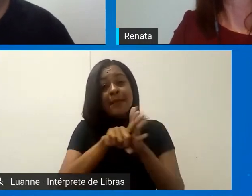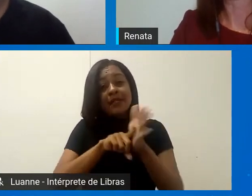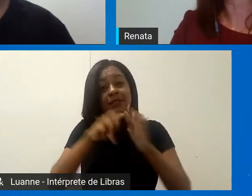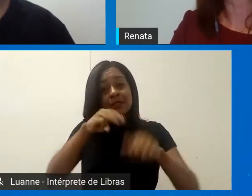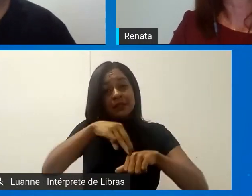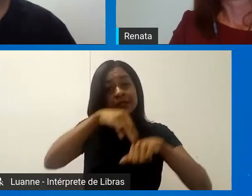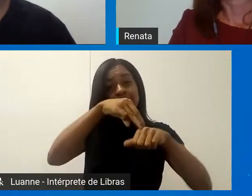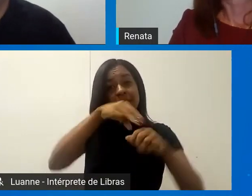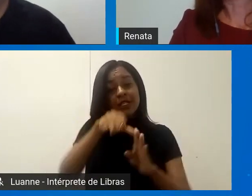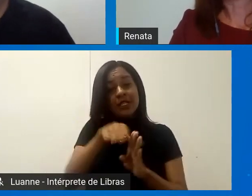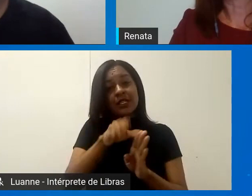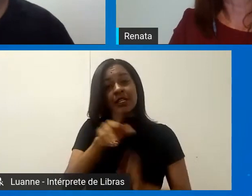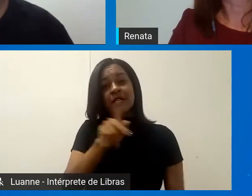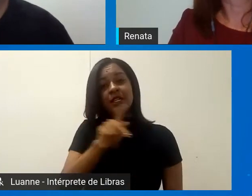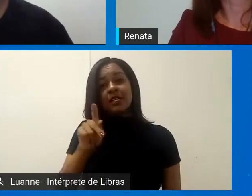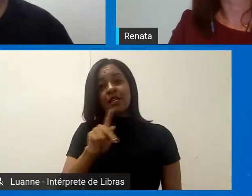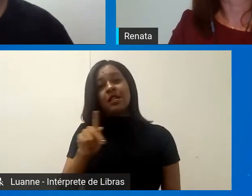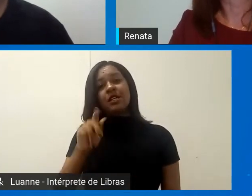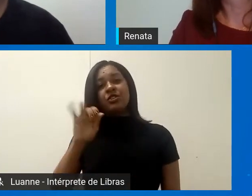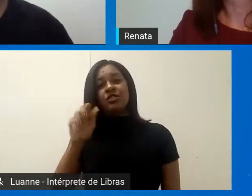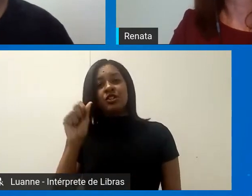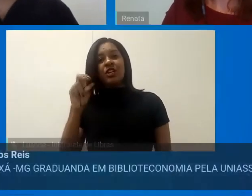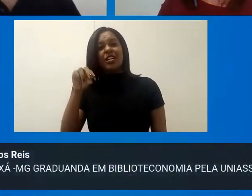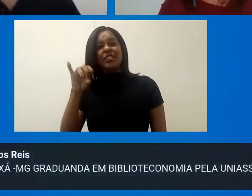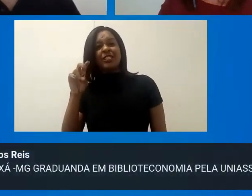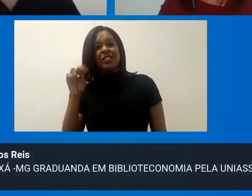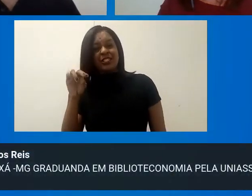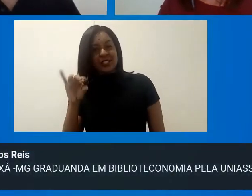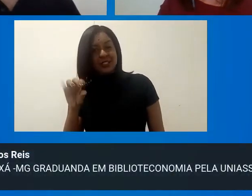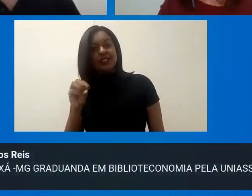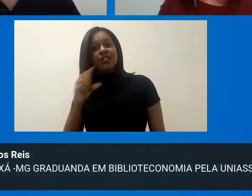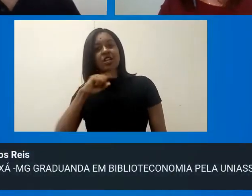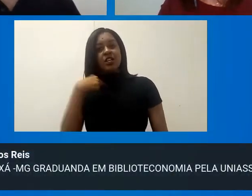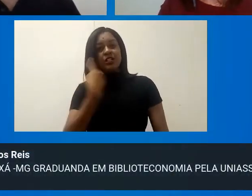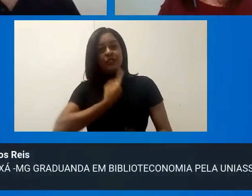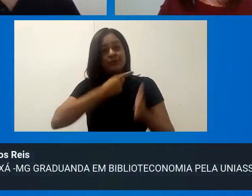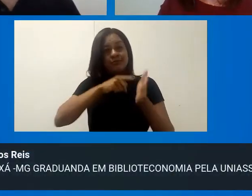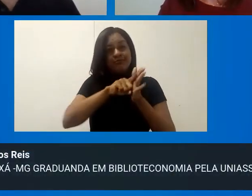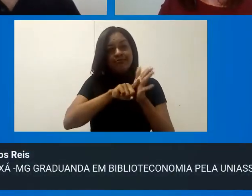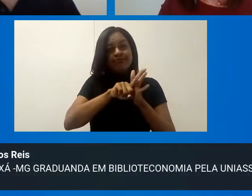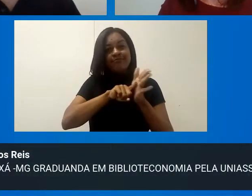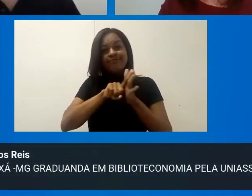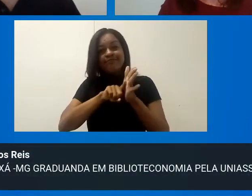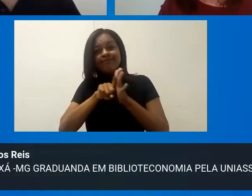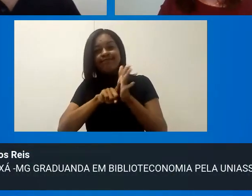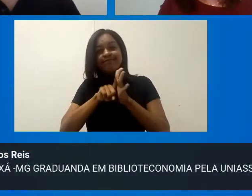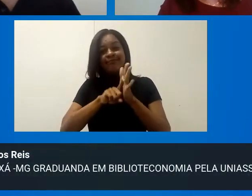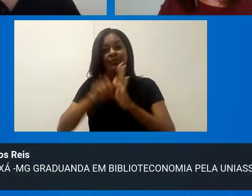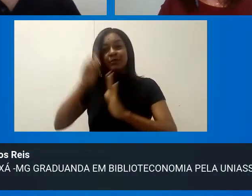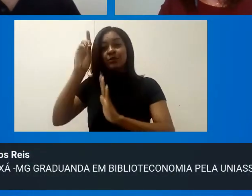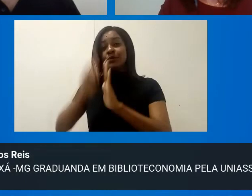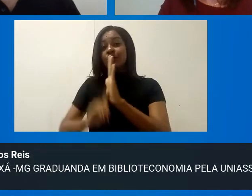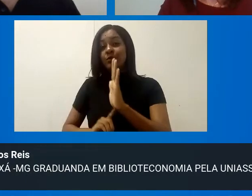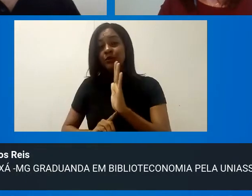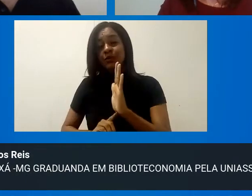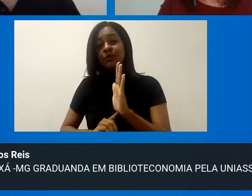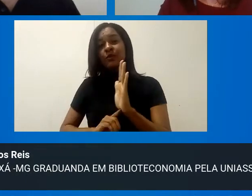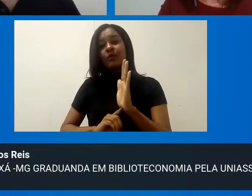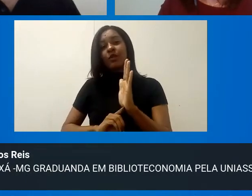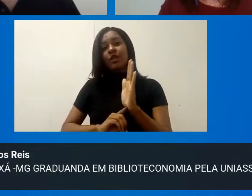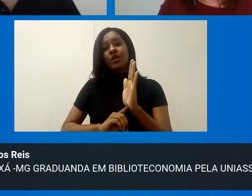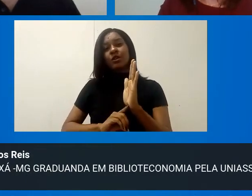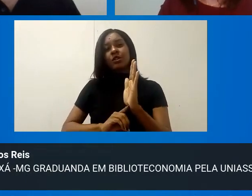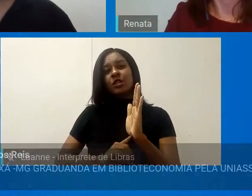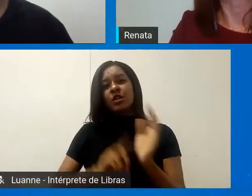Elaine na qual nós investigamos nos discursos do sujeito professores sobre o uso das tecnologias